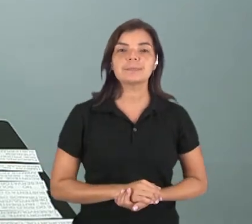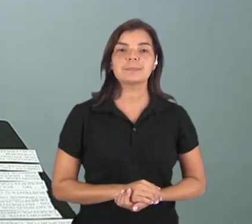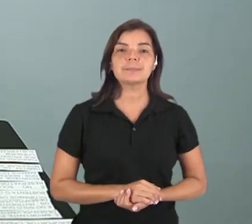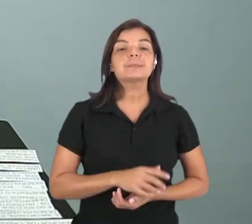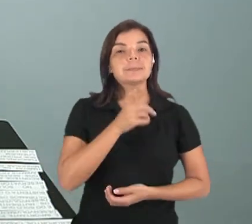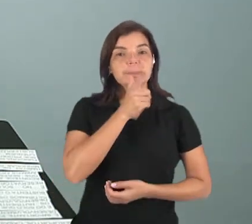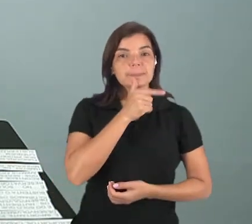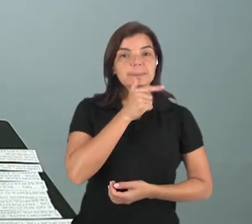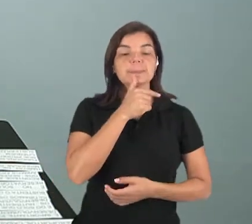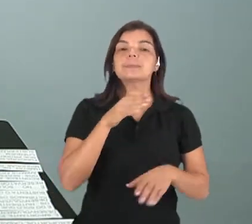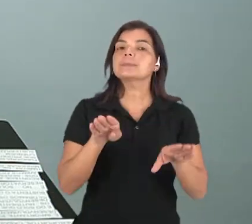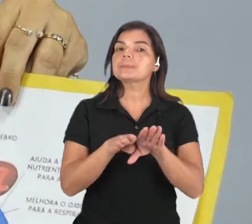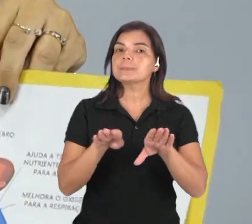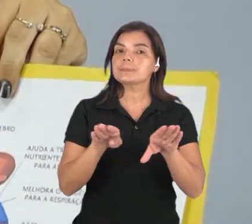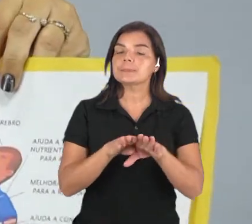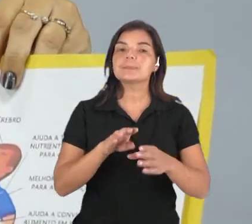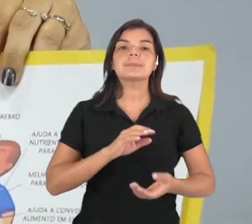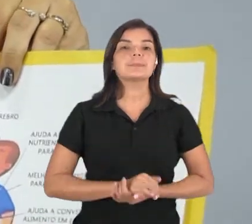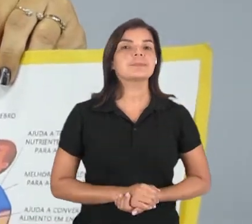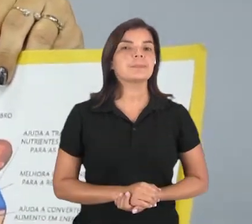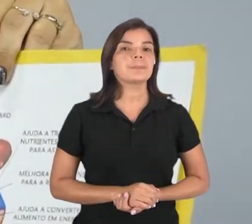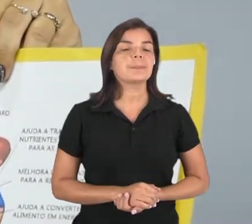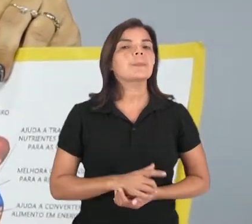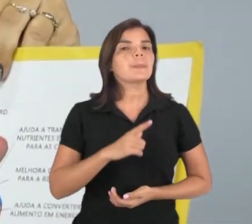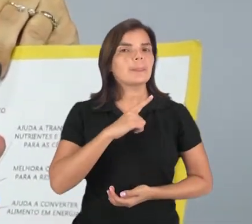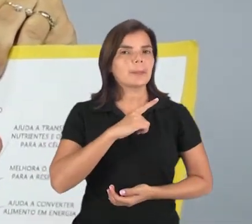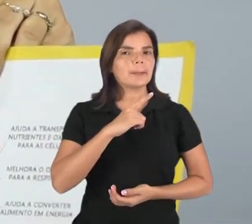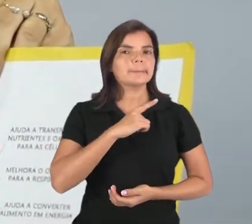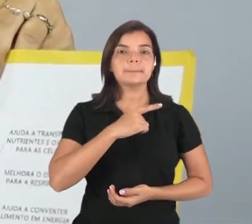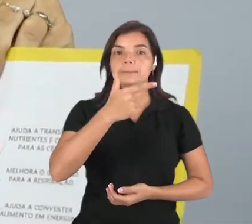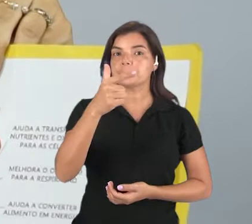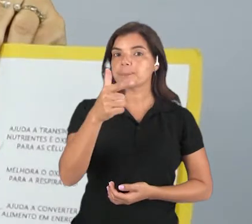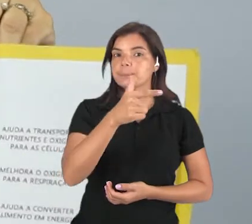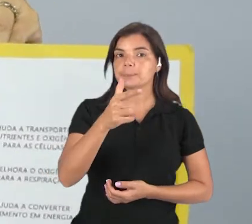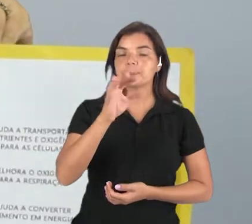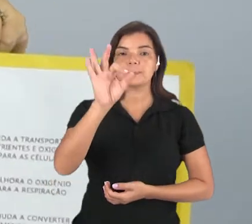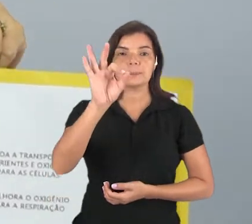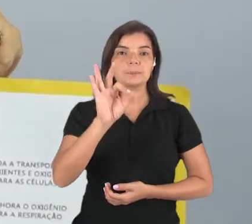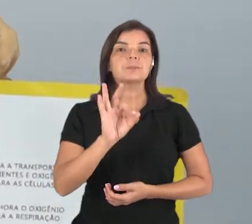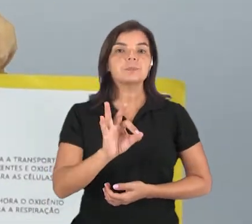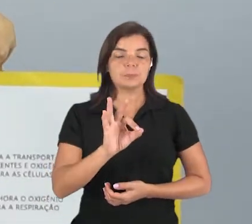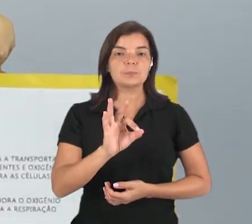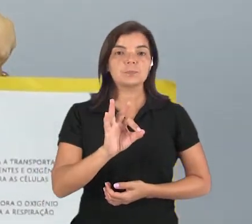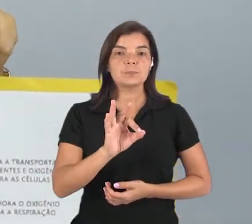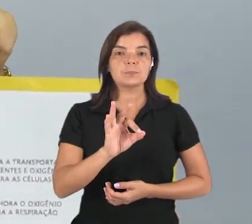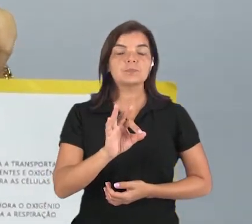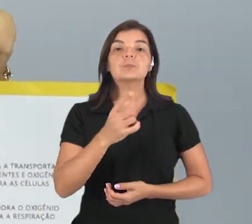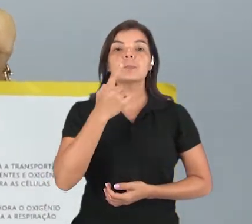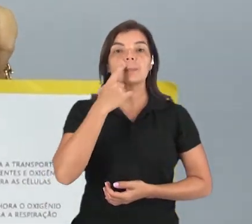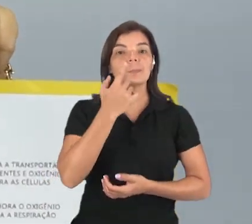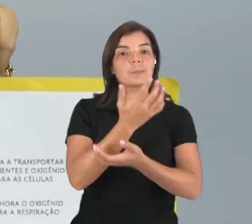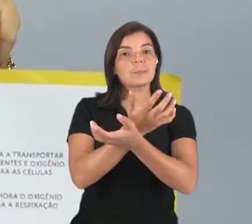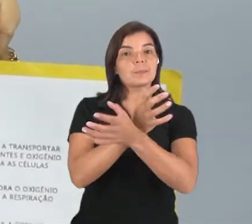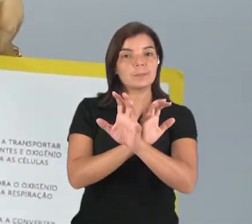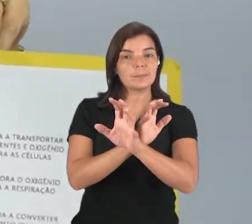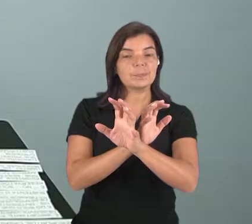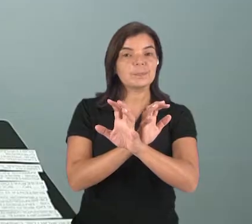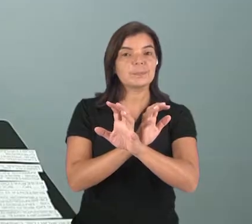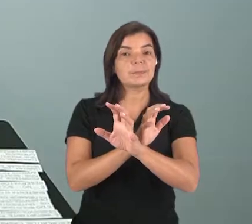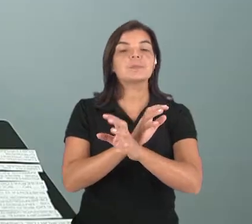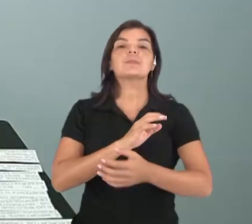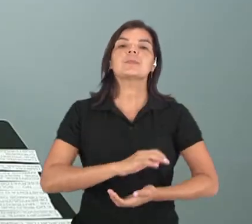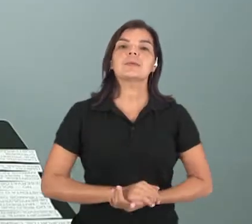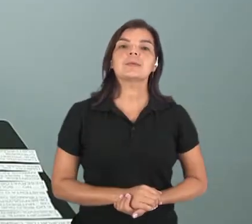A água também compõe 22% dos nossos ossos. Olha que